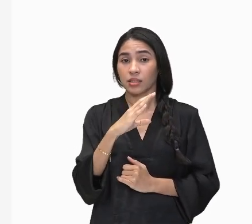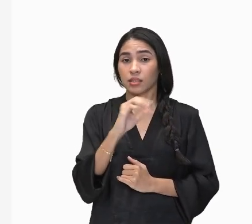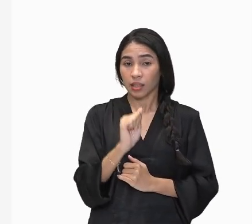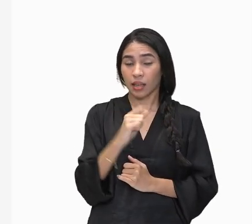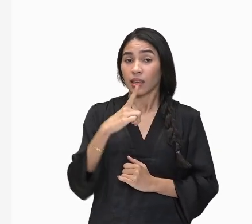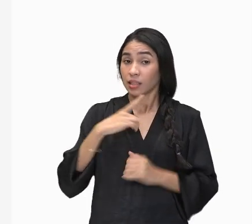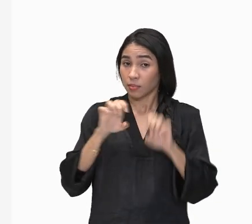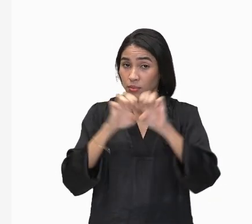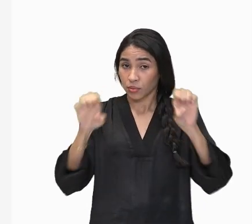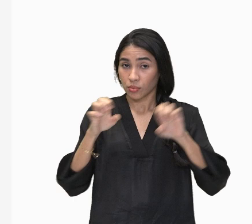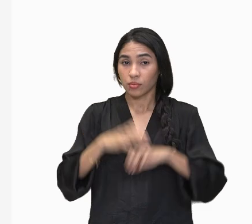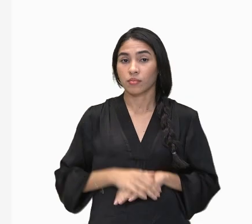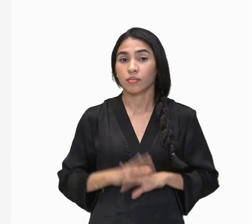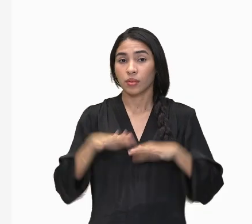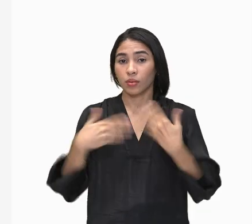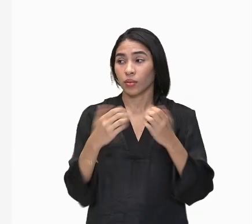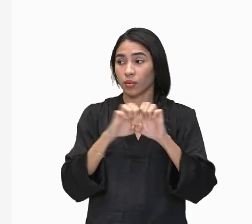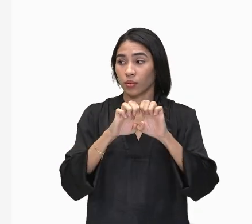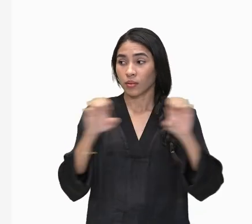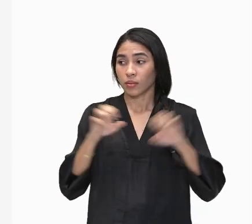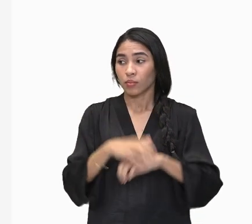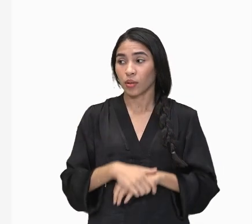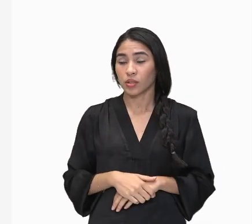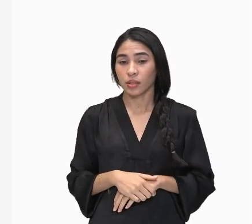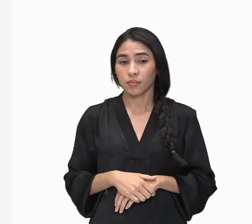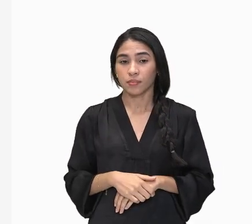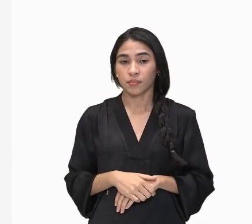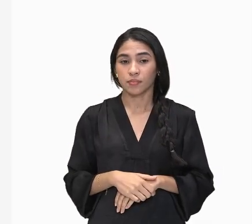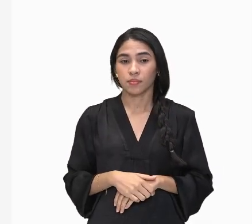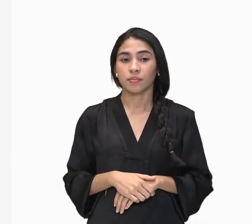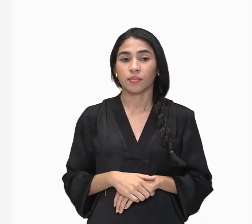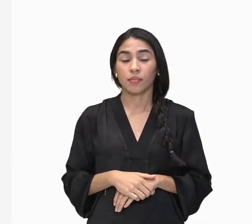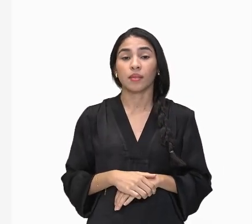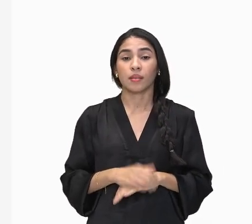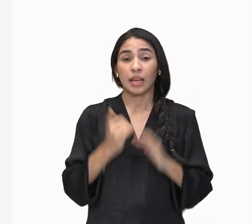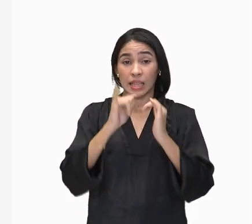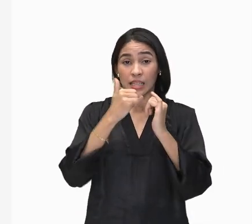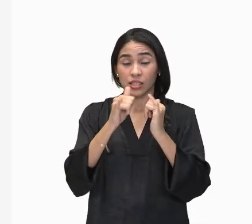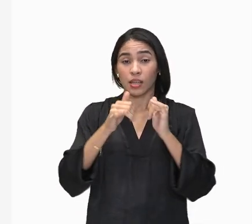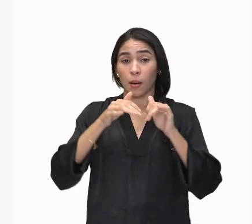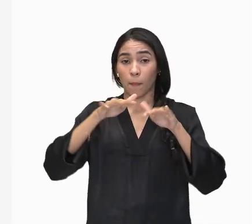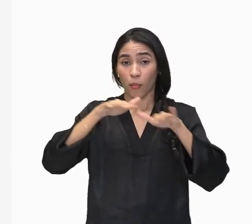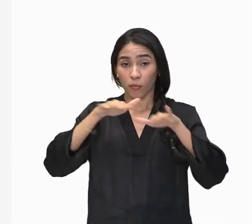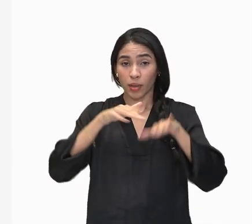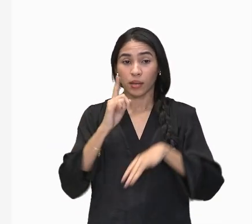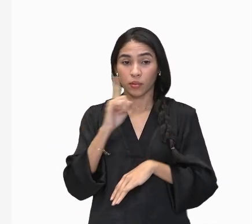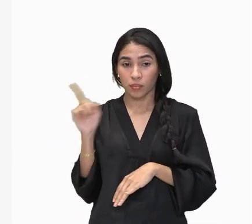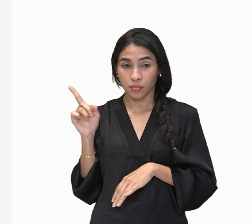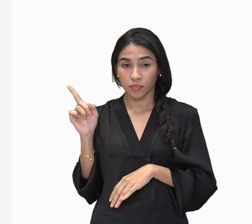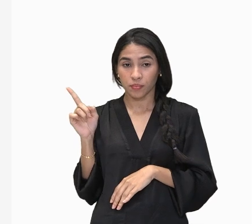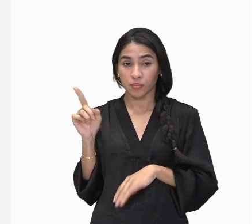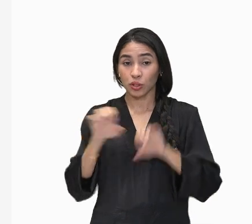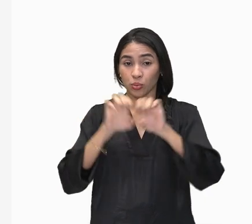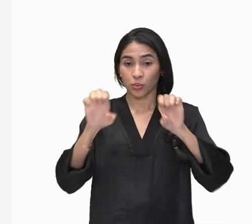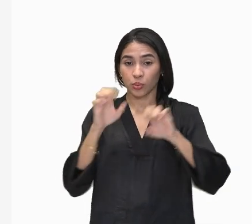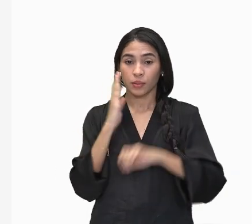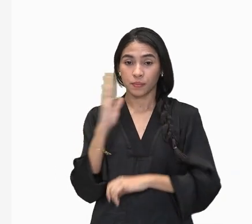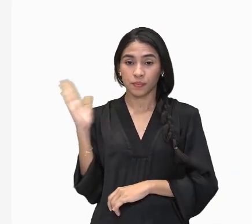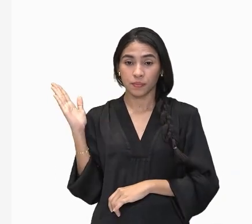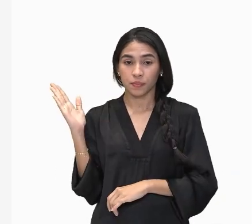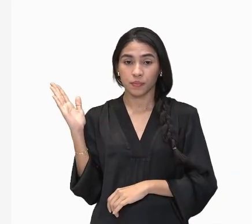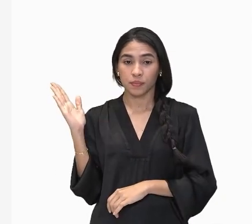Vamos observar a fórmula da energia cinética. Ela está relacionada com a massa do corpo e